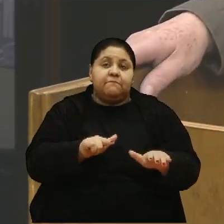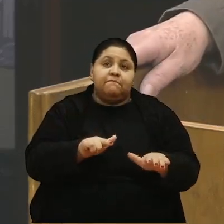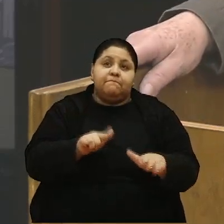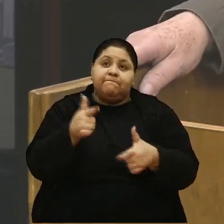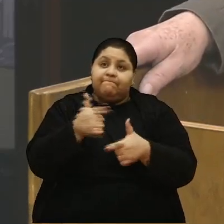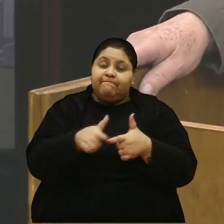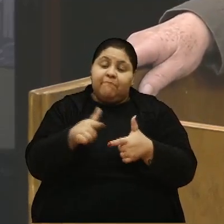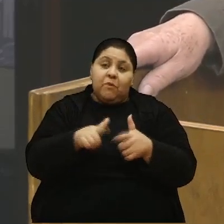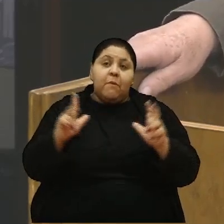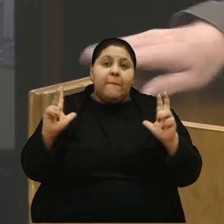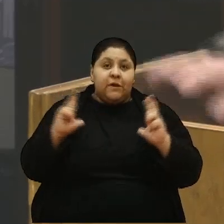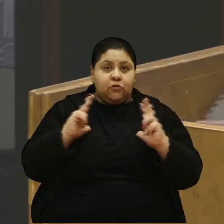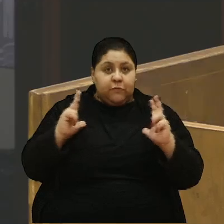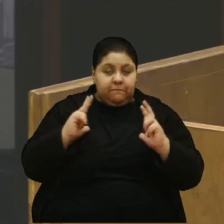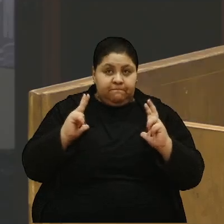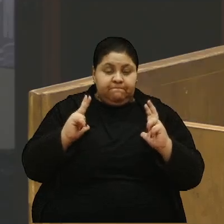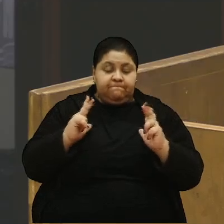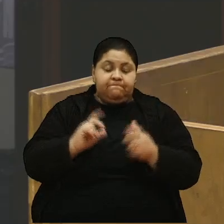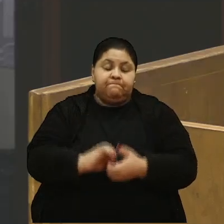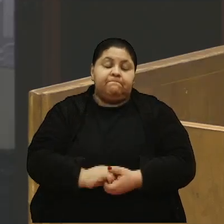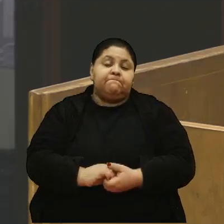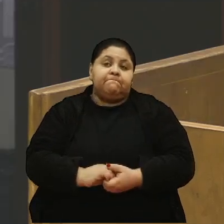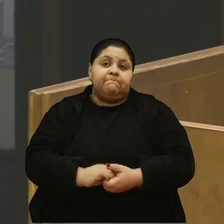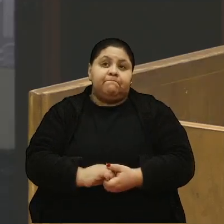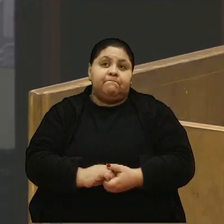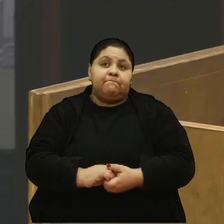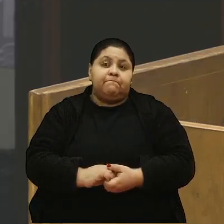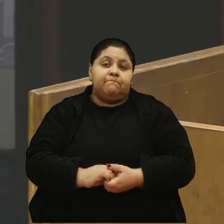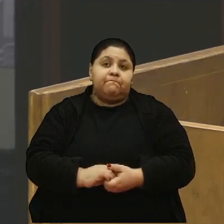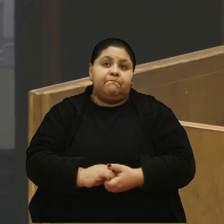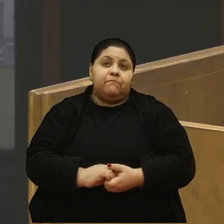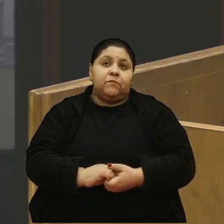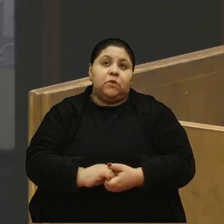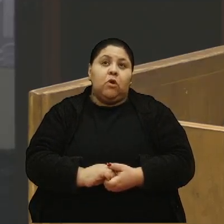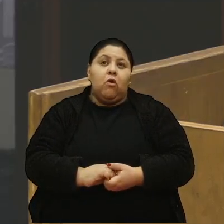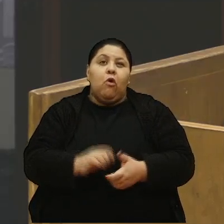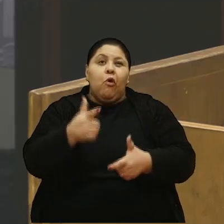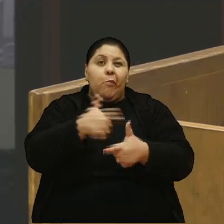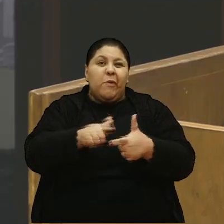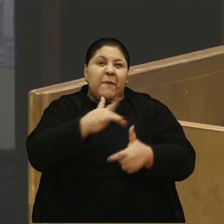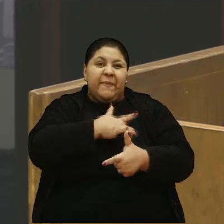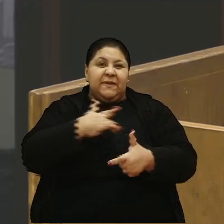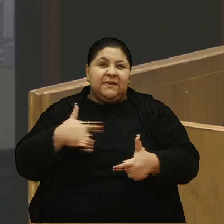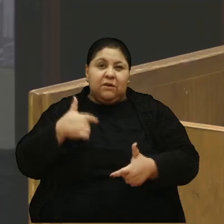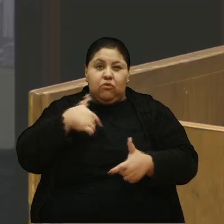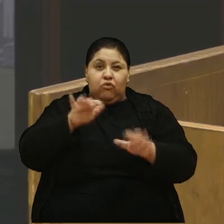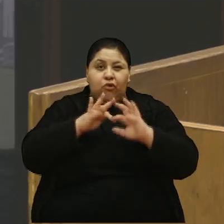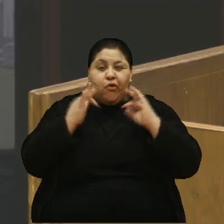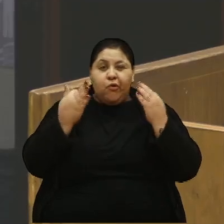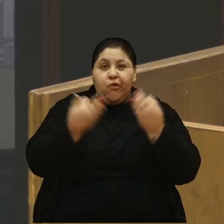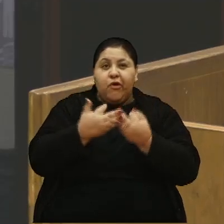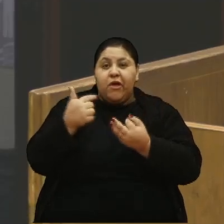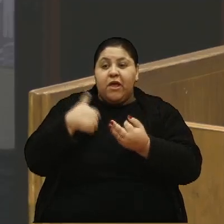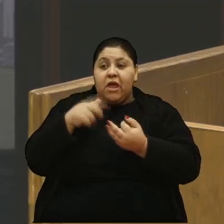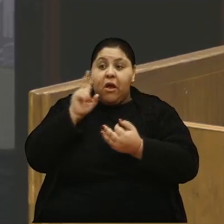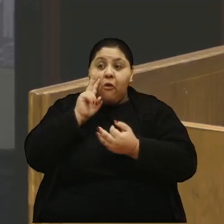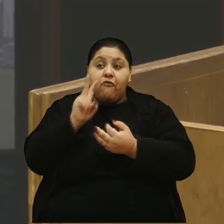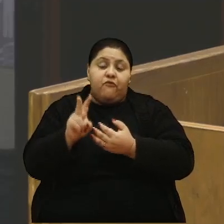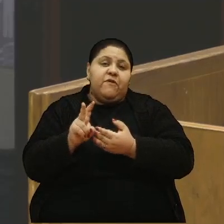problema particular com a internação de um familiar e passei a